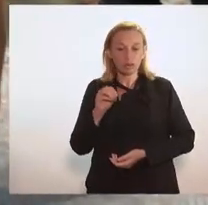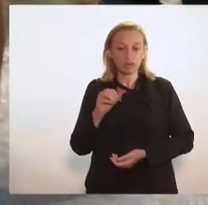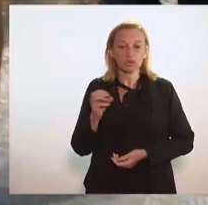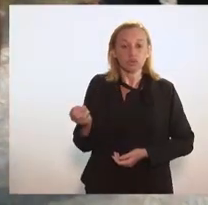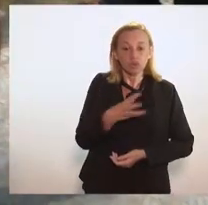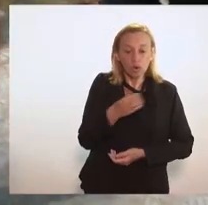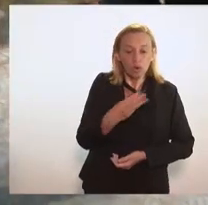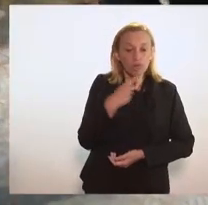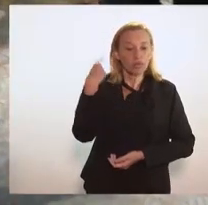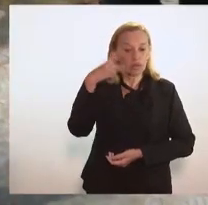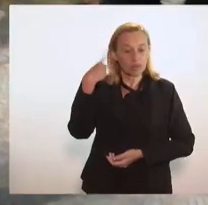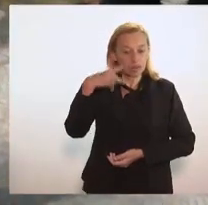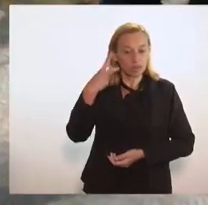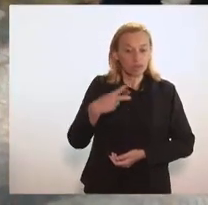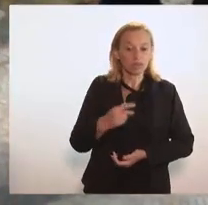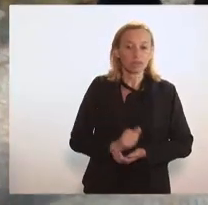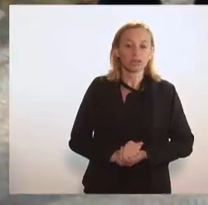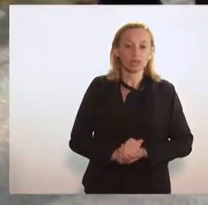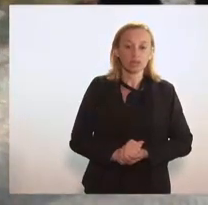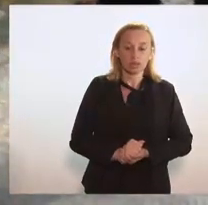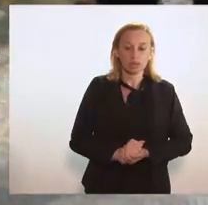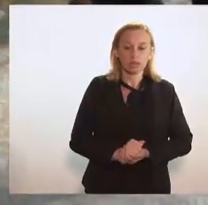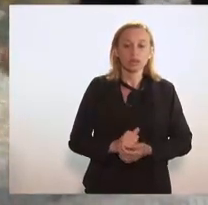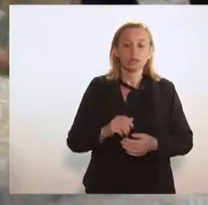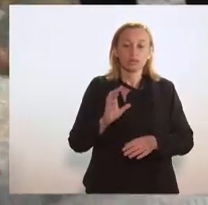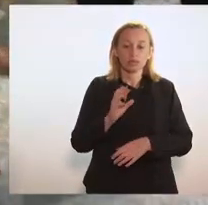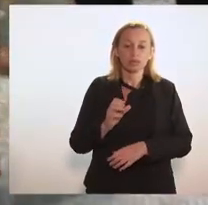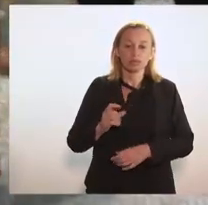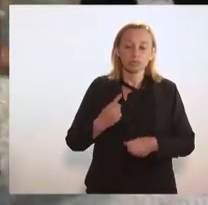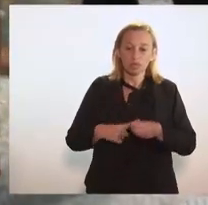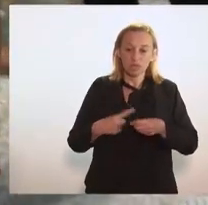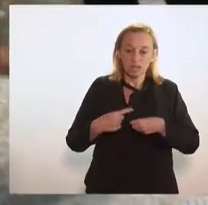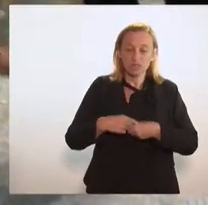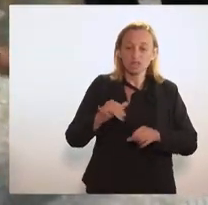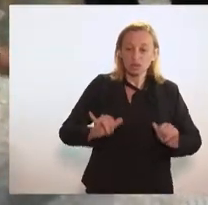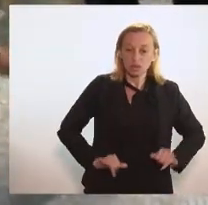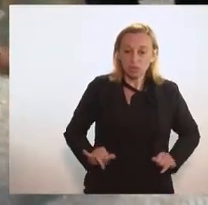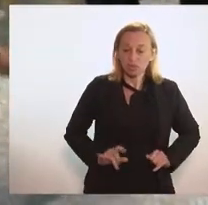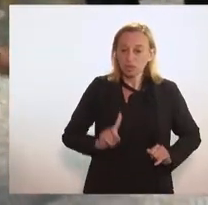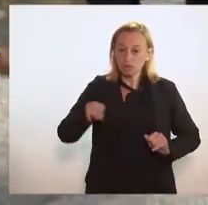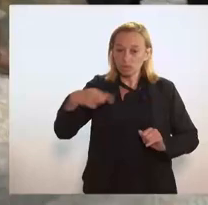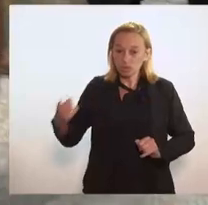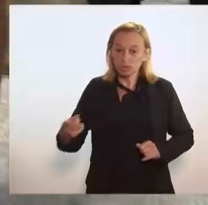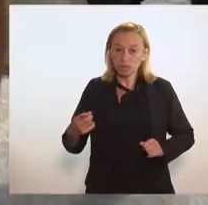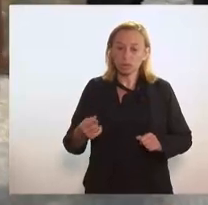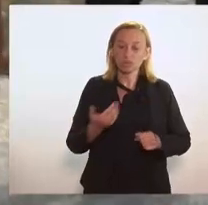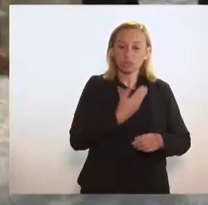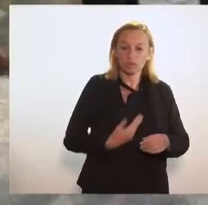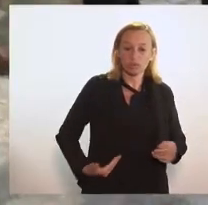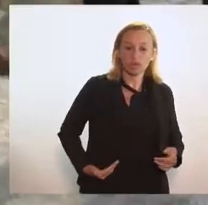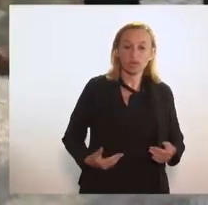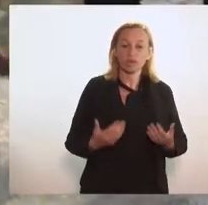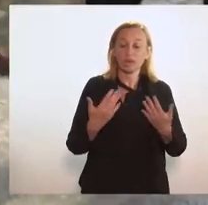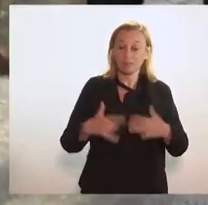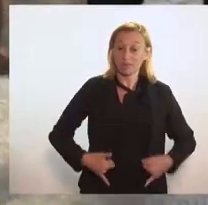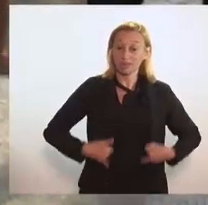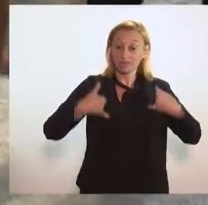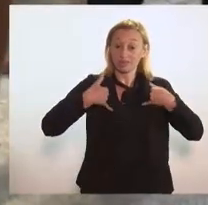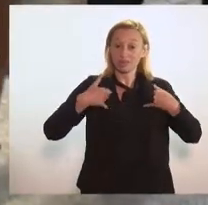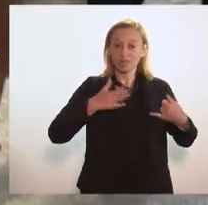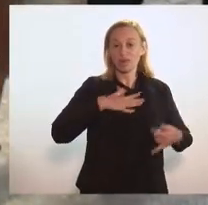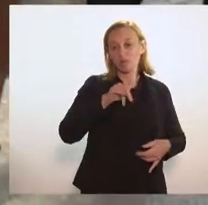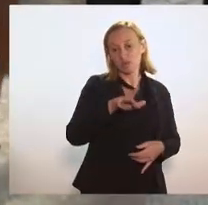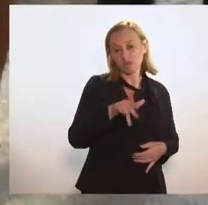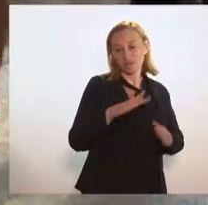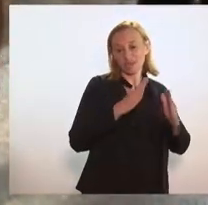novos que vem exercendo a função com maestria no município sofrido pelas gestões anteriores é um prazer imenso receber o meu irmão aqui na casa